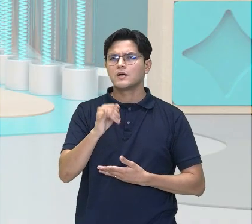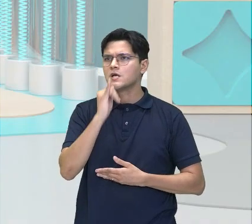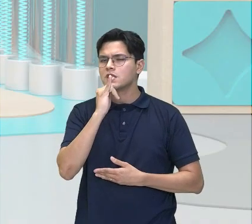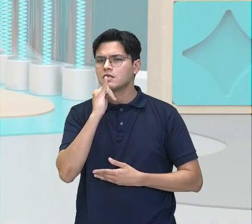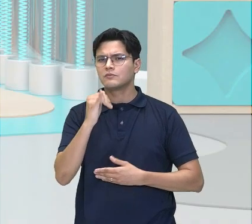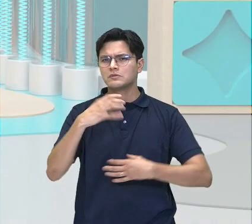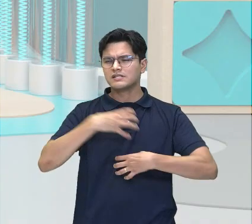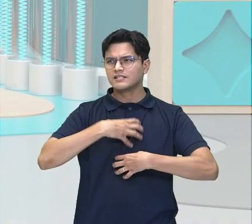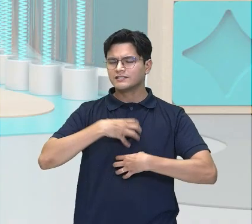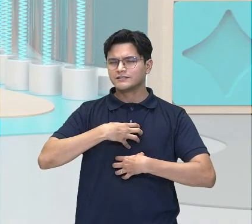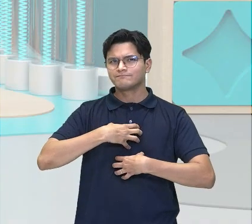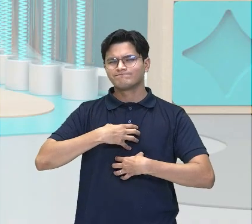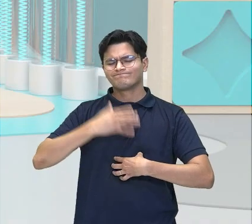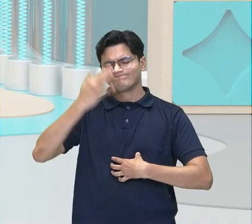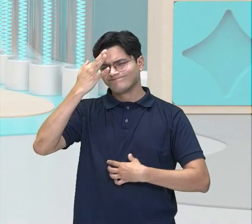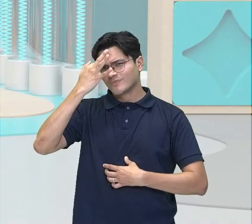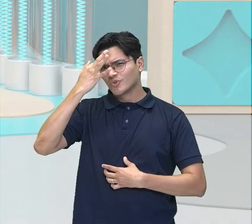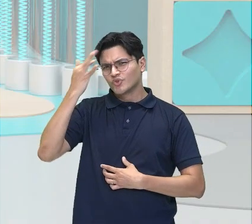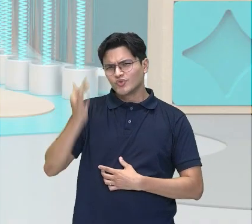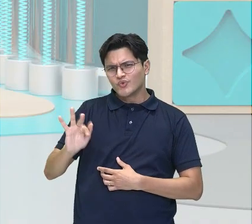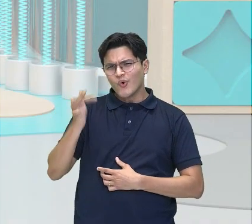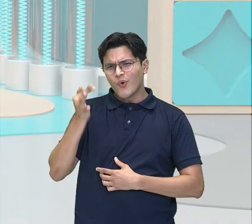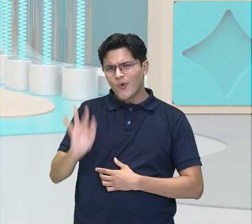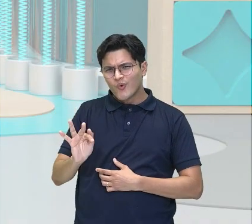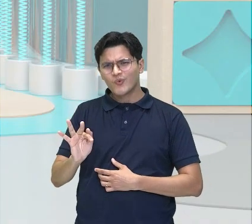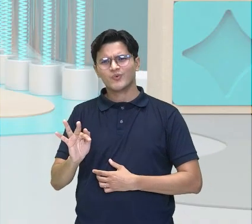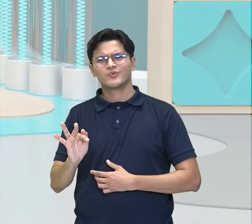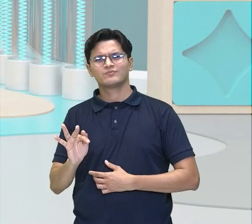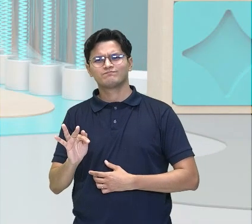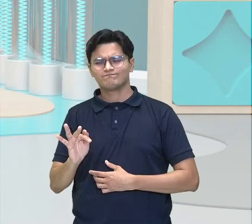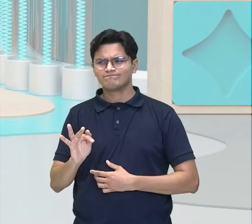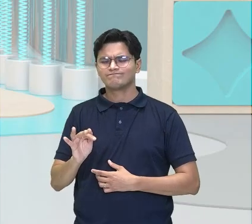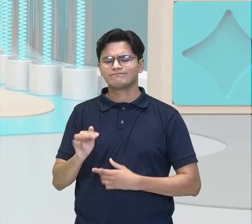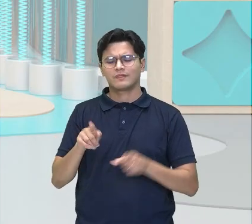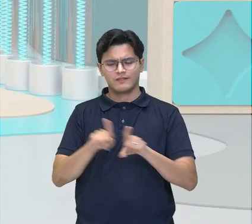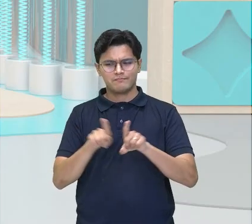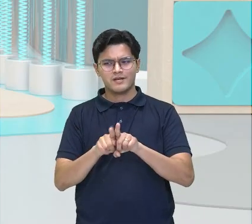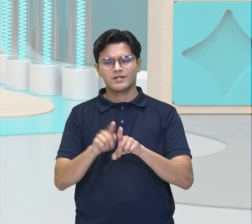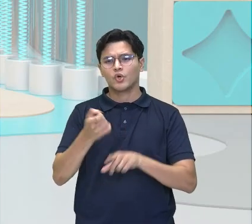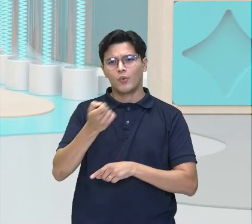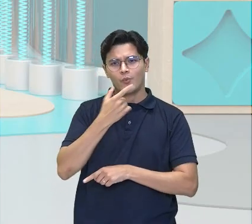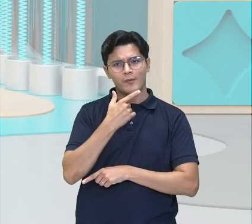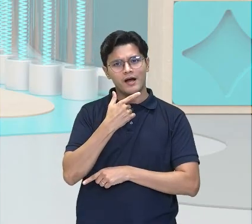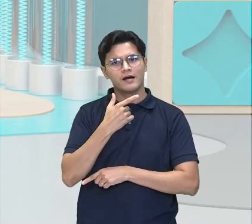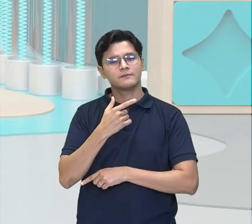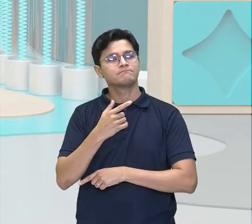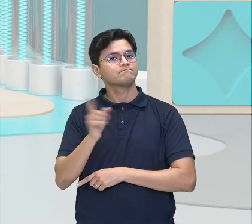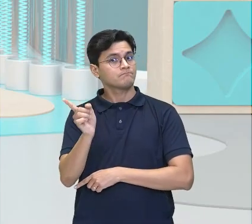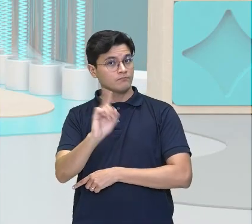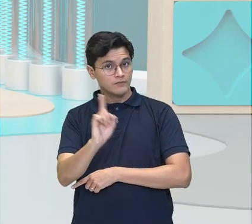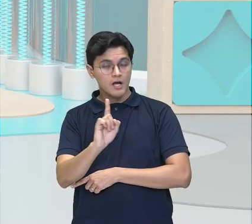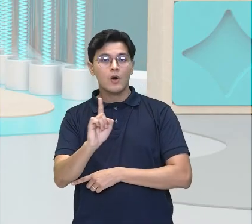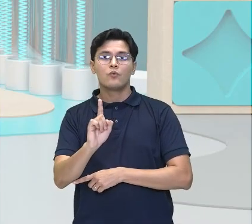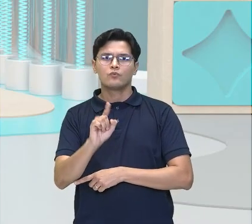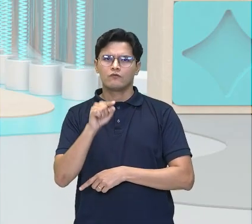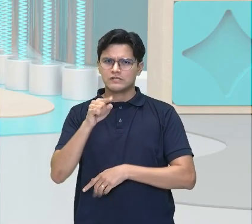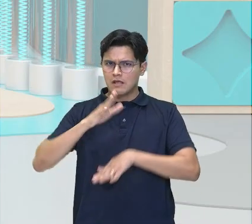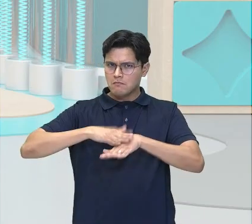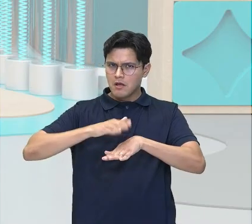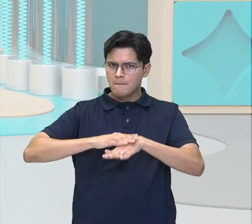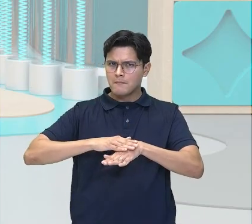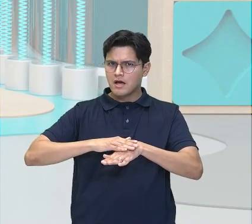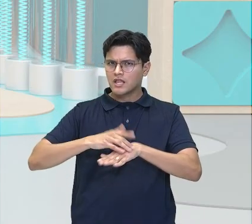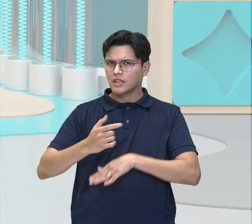aquele medicamento para dentro. Não funciona assim. É muito importante a gente ter o acompanhamento médico. Olha, tá no começo e tá no fim